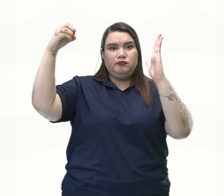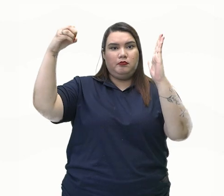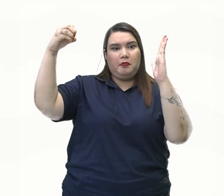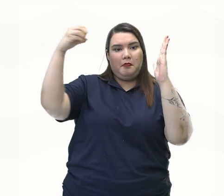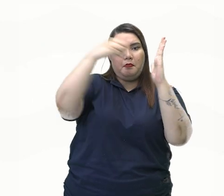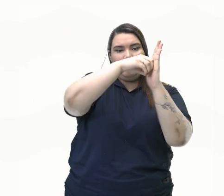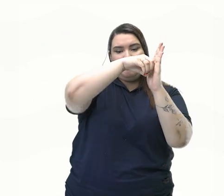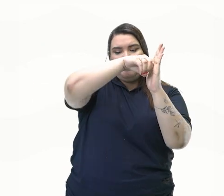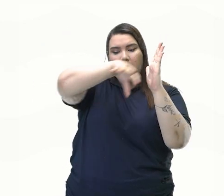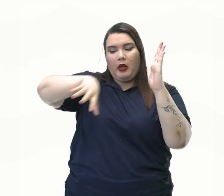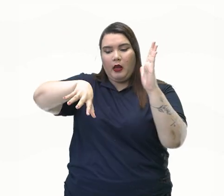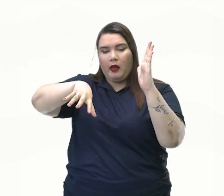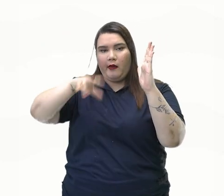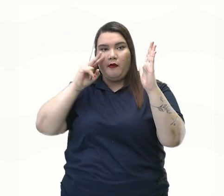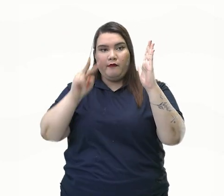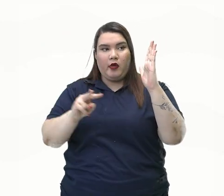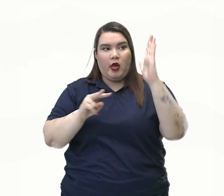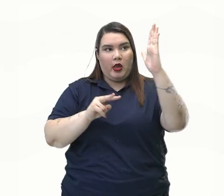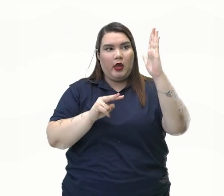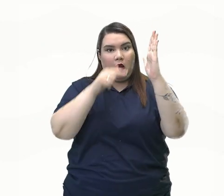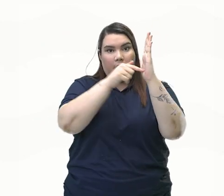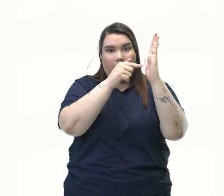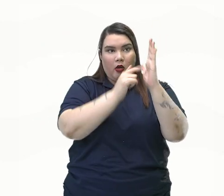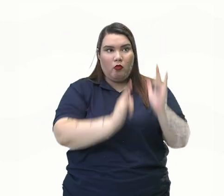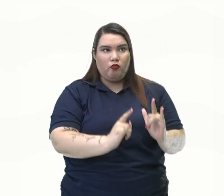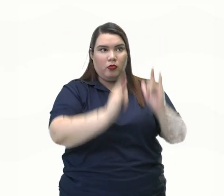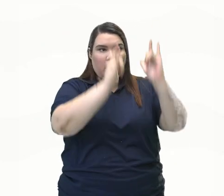da imagem, como nós vimos lá daquela